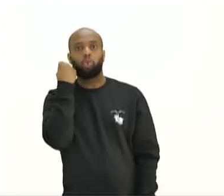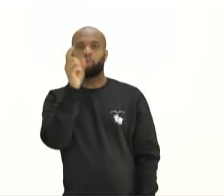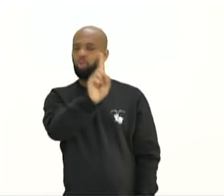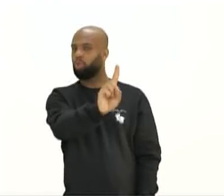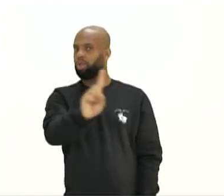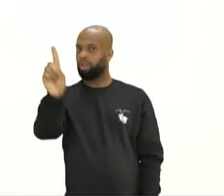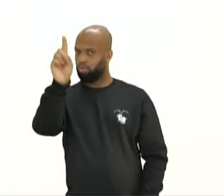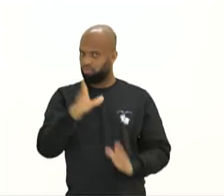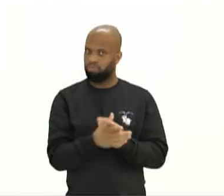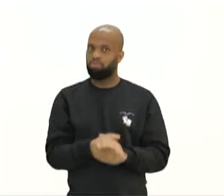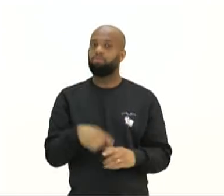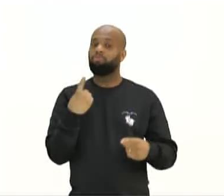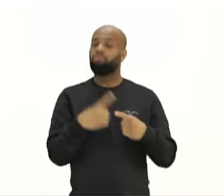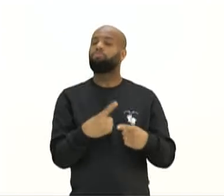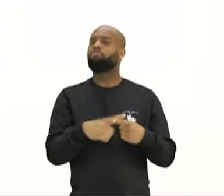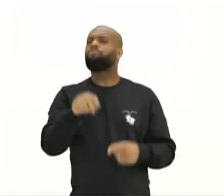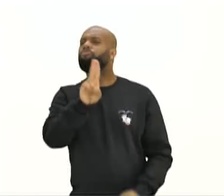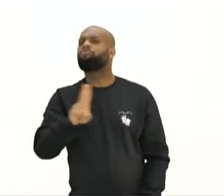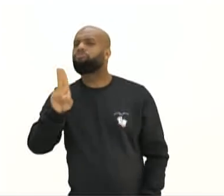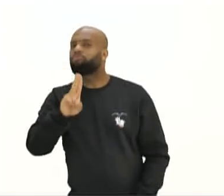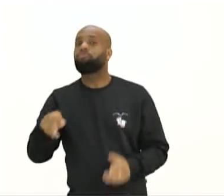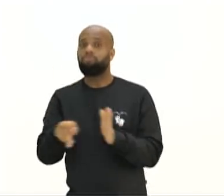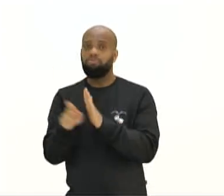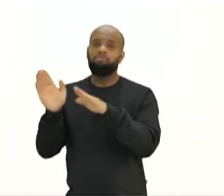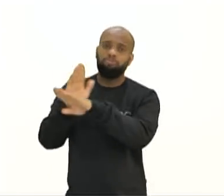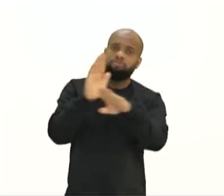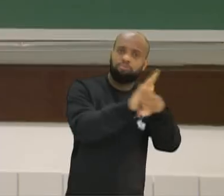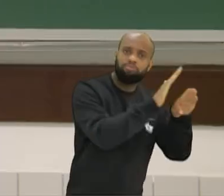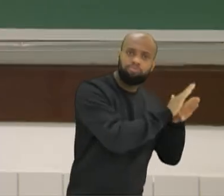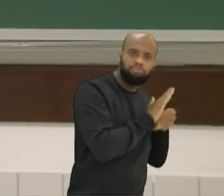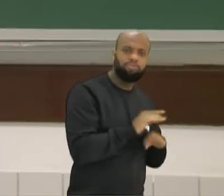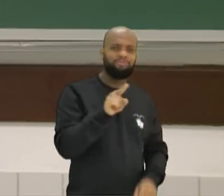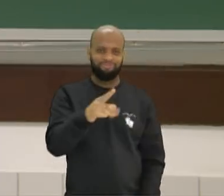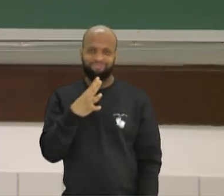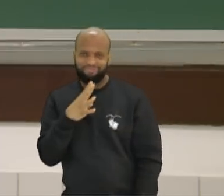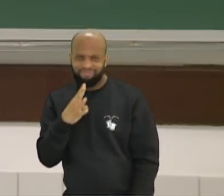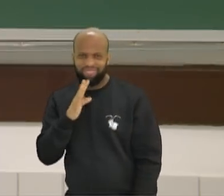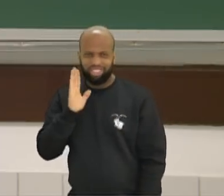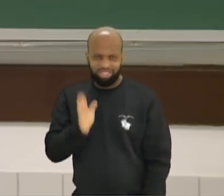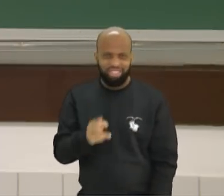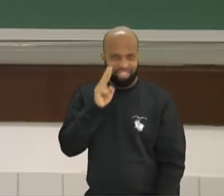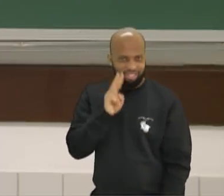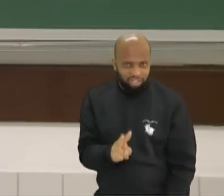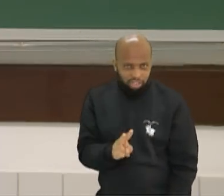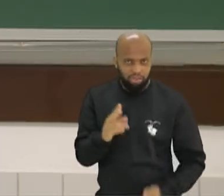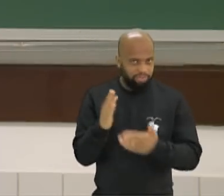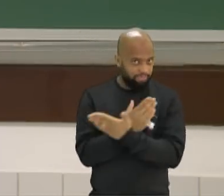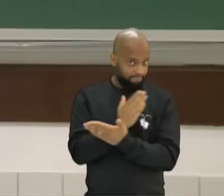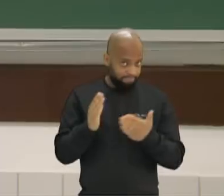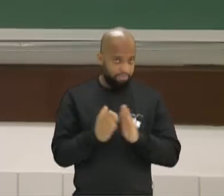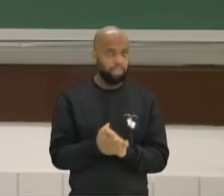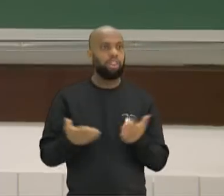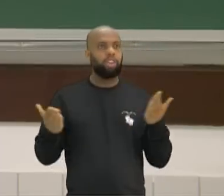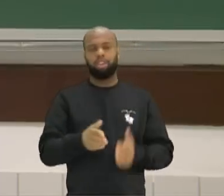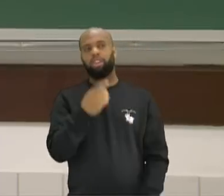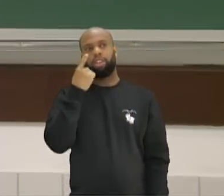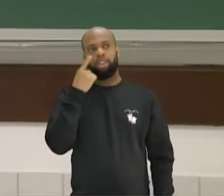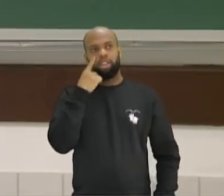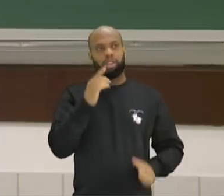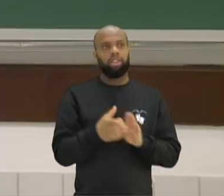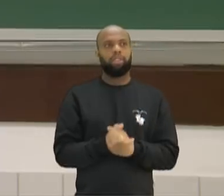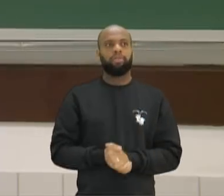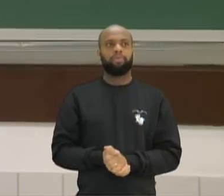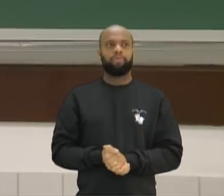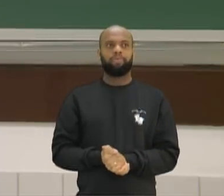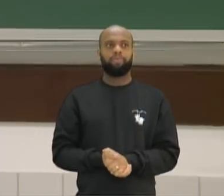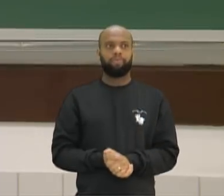lucrativos. Ela serve para ajudar algumas pessoas. Você conhece? Você já ouviu falar? Vamos ver então? Vamos lá.